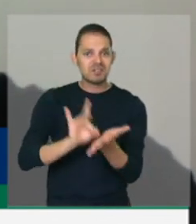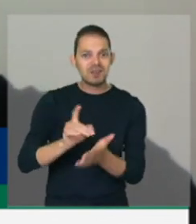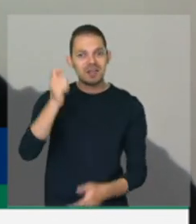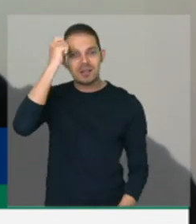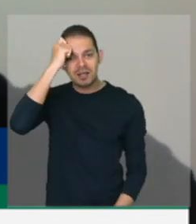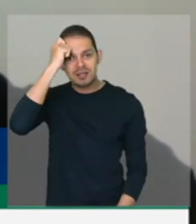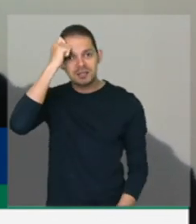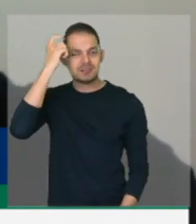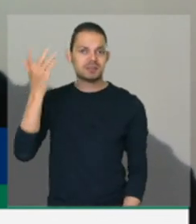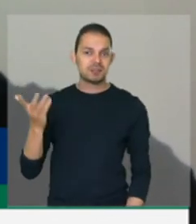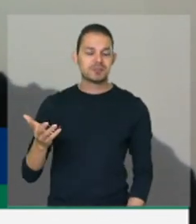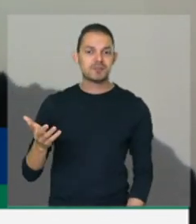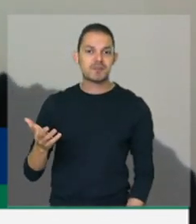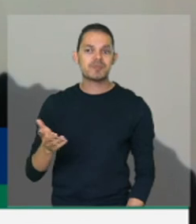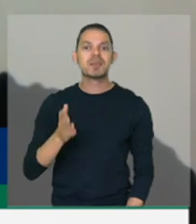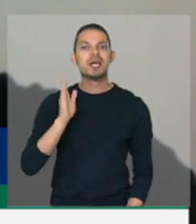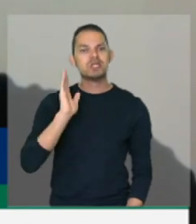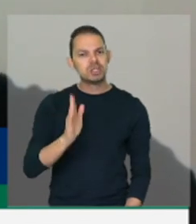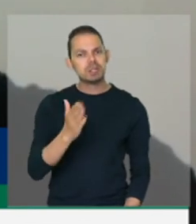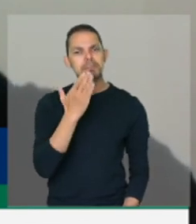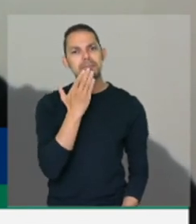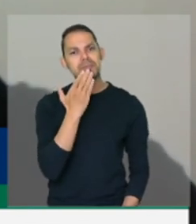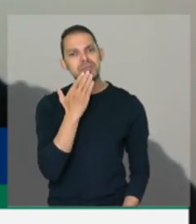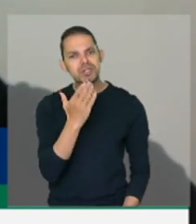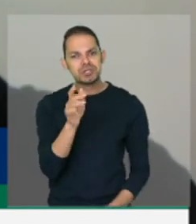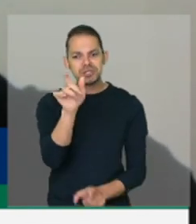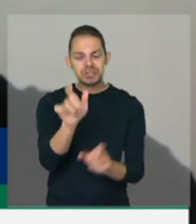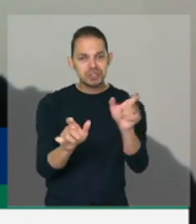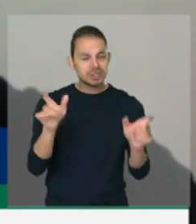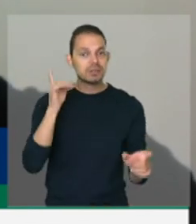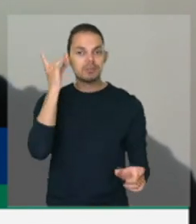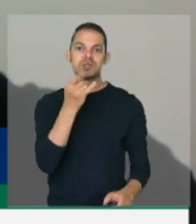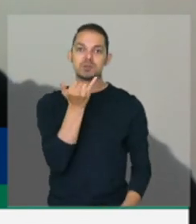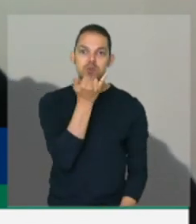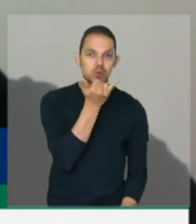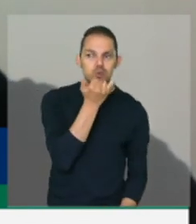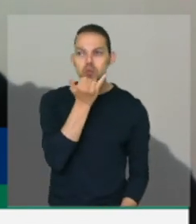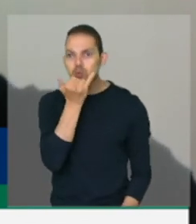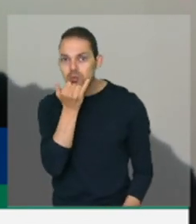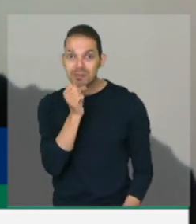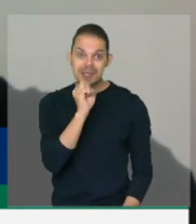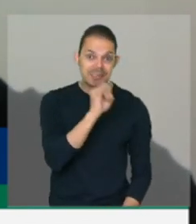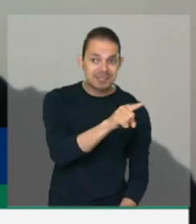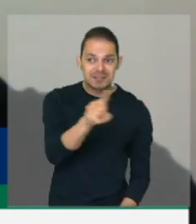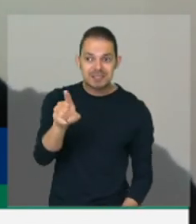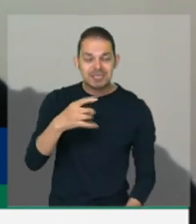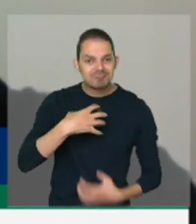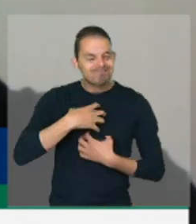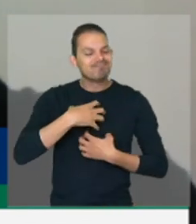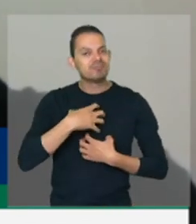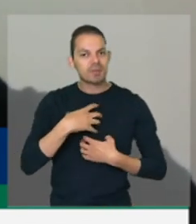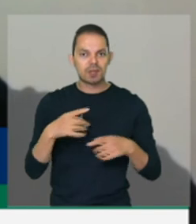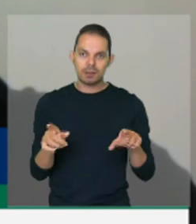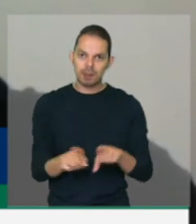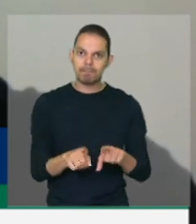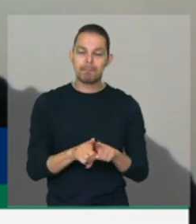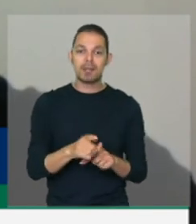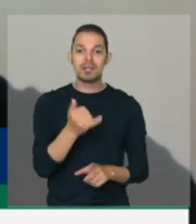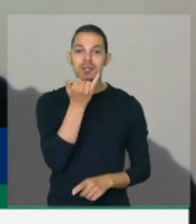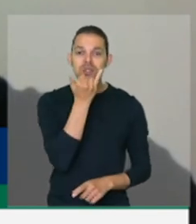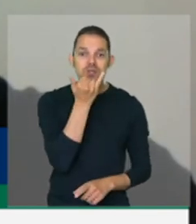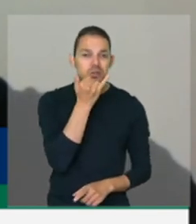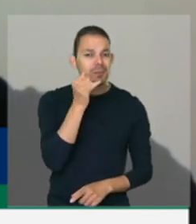hipócrita. E já solicitei aos nobres pares a desculpa, quem se sentiu ofendido, e também solicitei desculpas a todo o